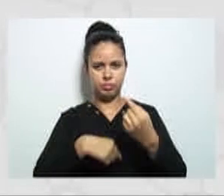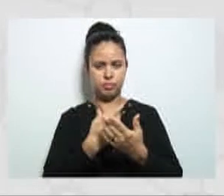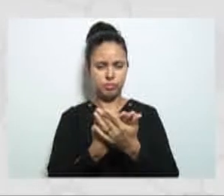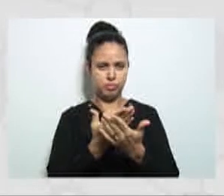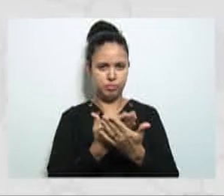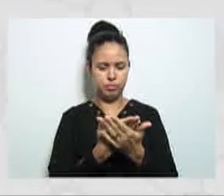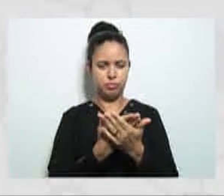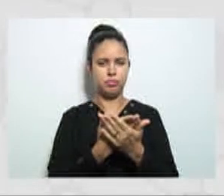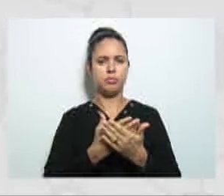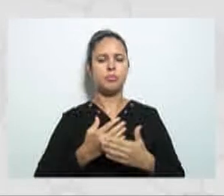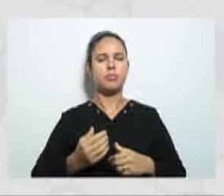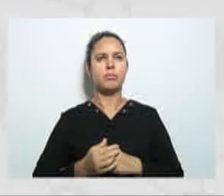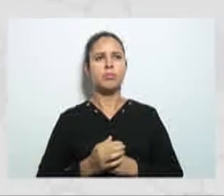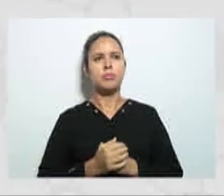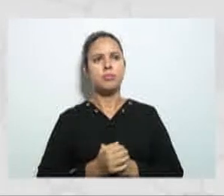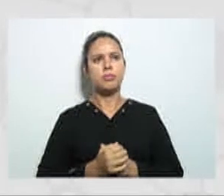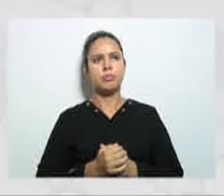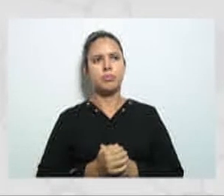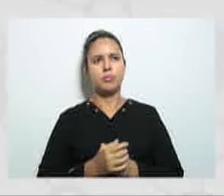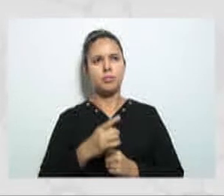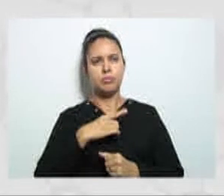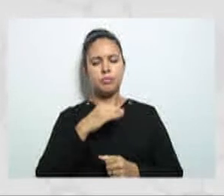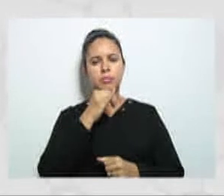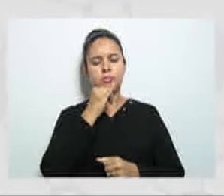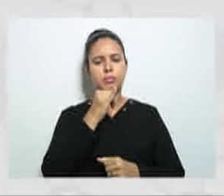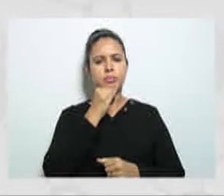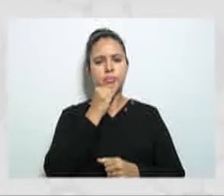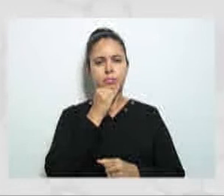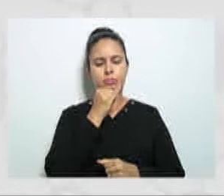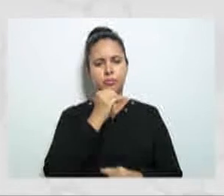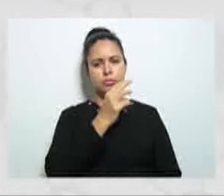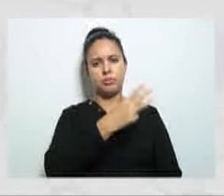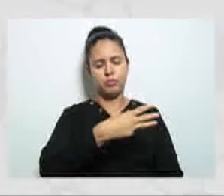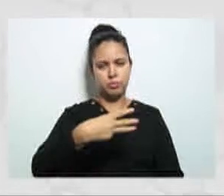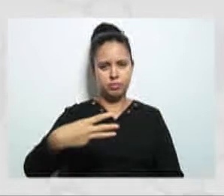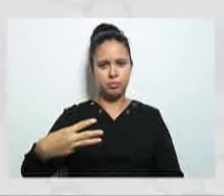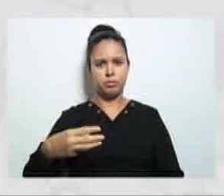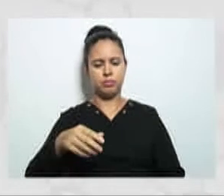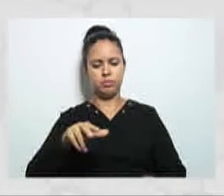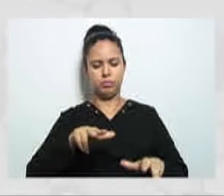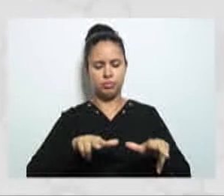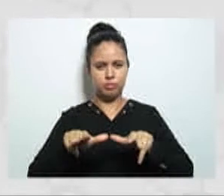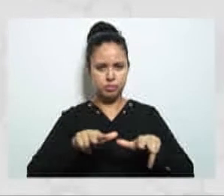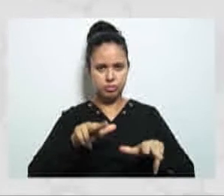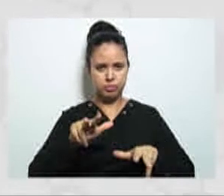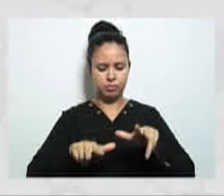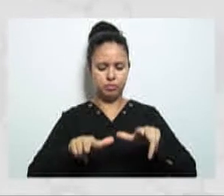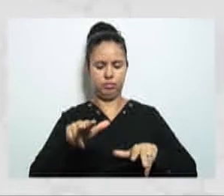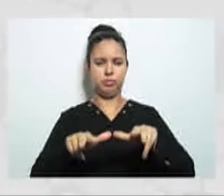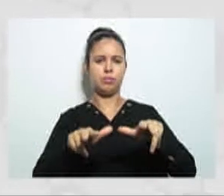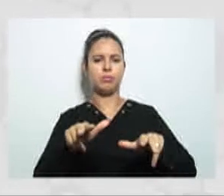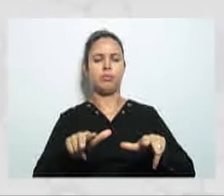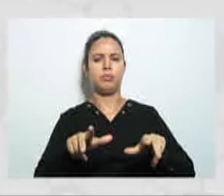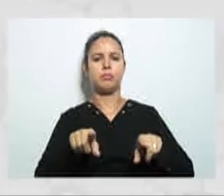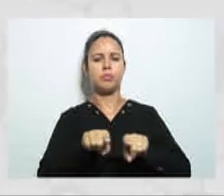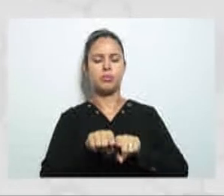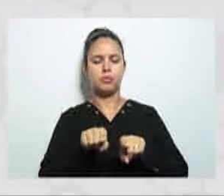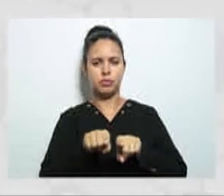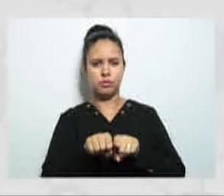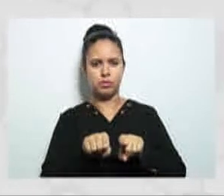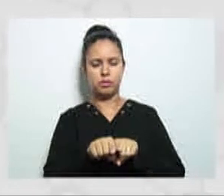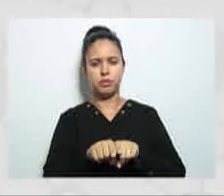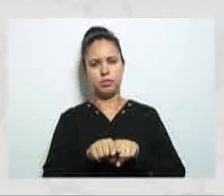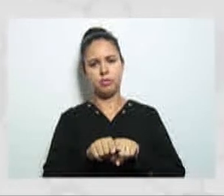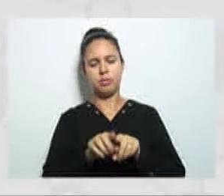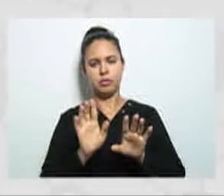aulas também, tá? Exemplo de sistema operacional. Windows, Linux, Mac. Isso aí foi visto na externa que a